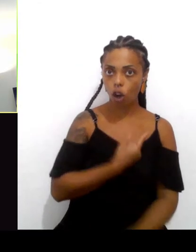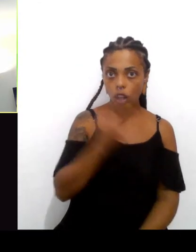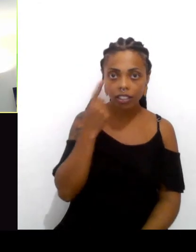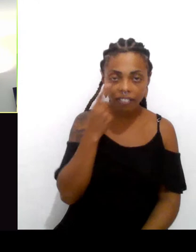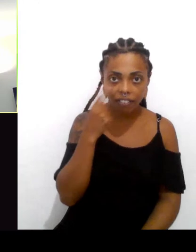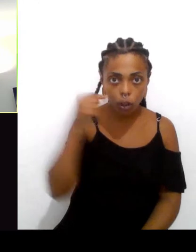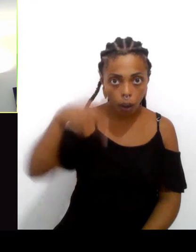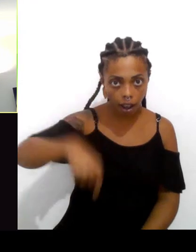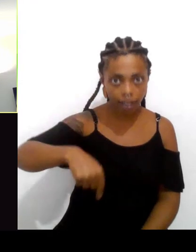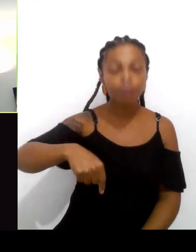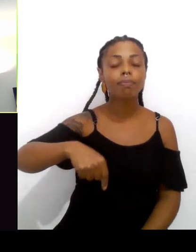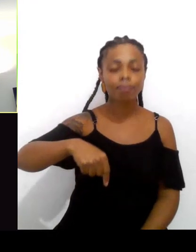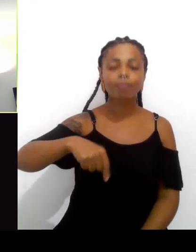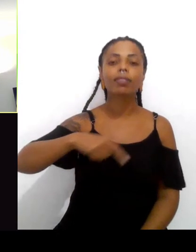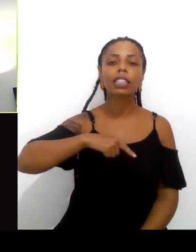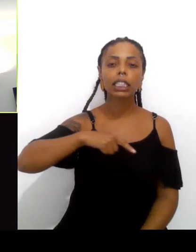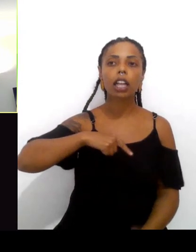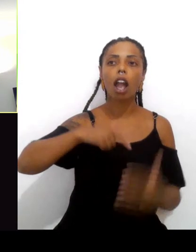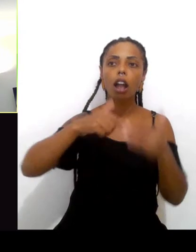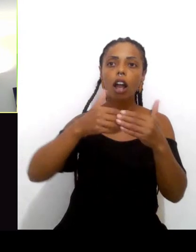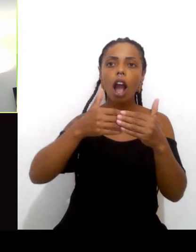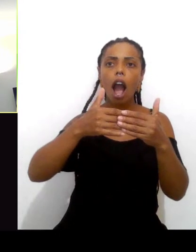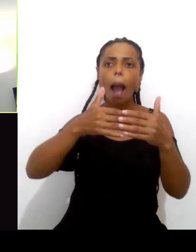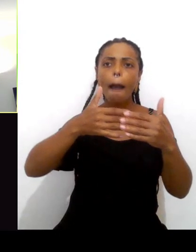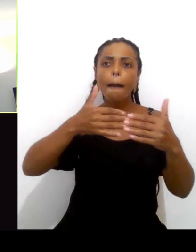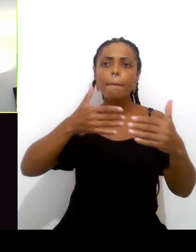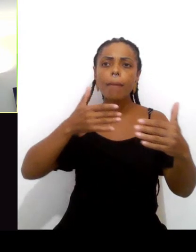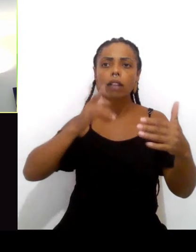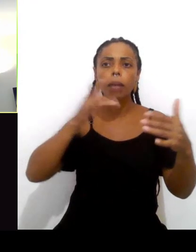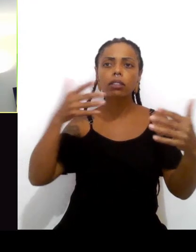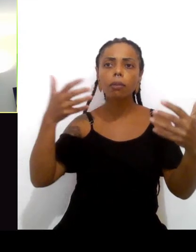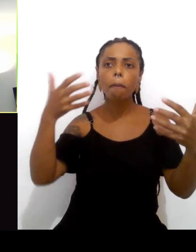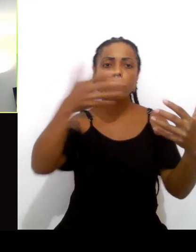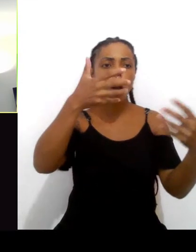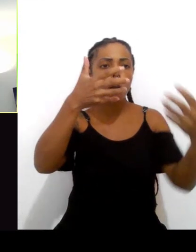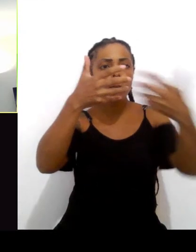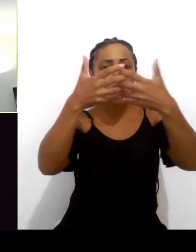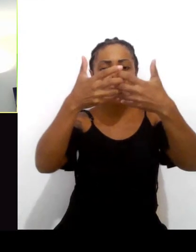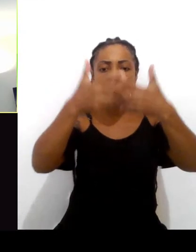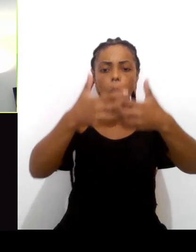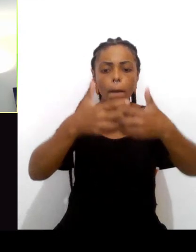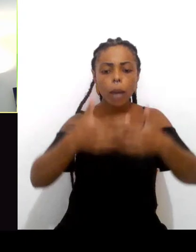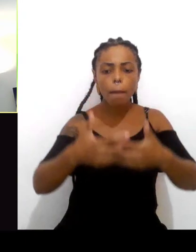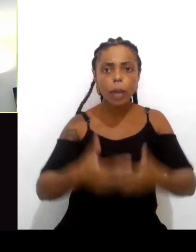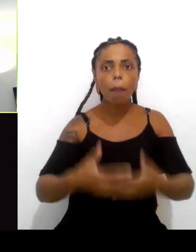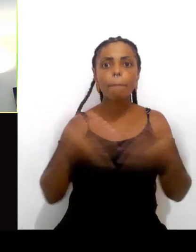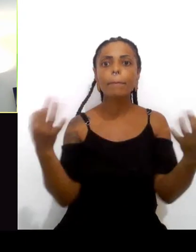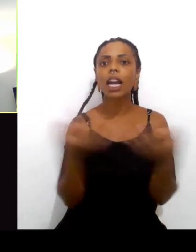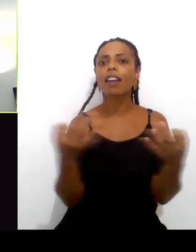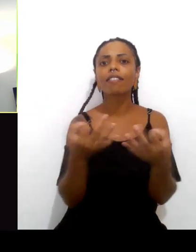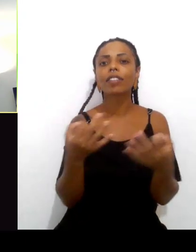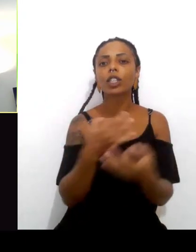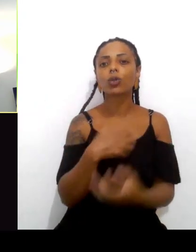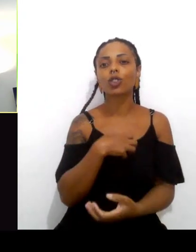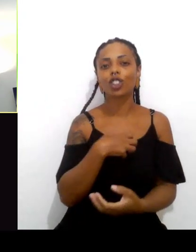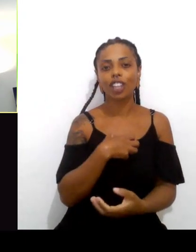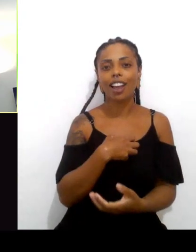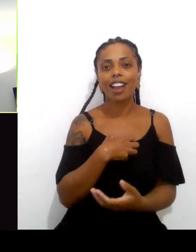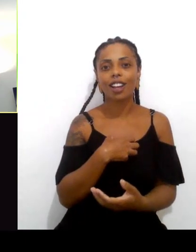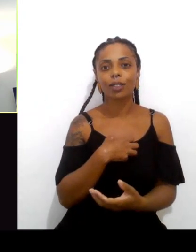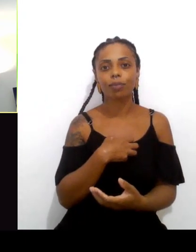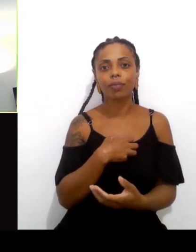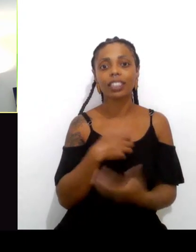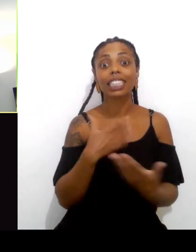camadas e vão se encaixando de forma muito interessante uns aos outros e nós temos então esses momentos